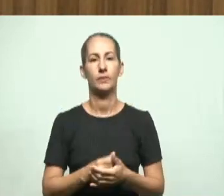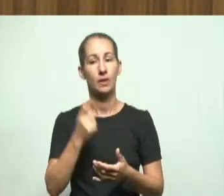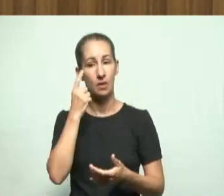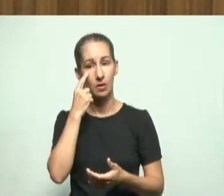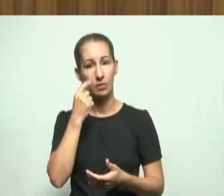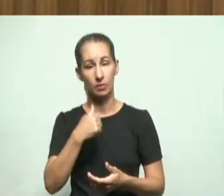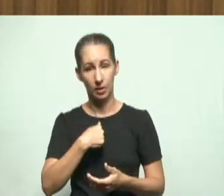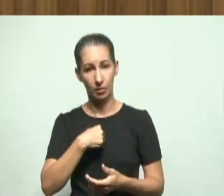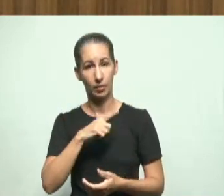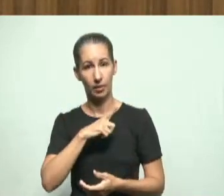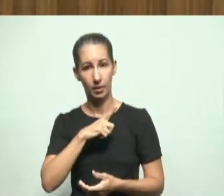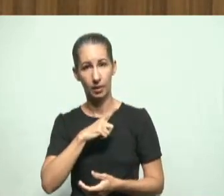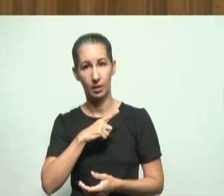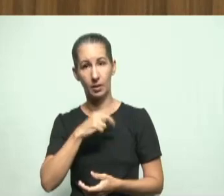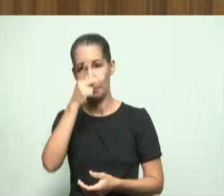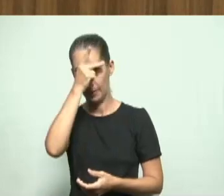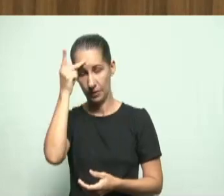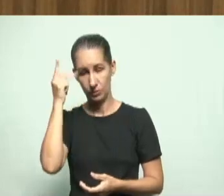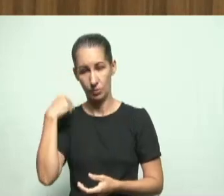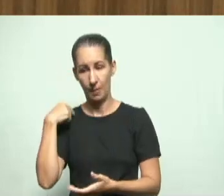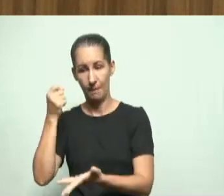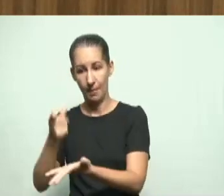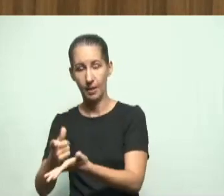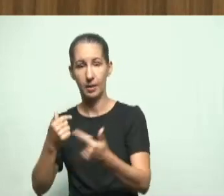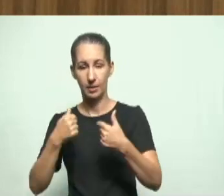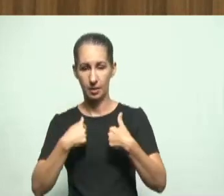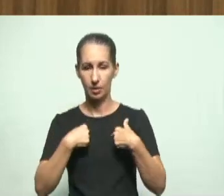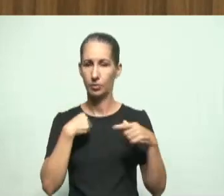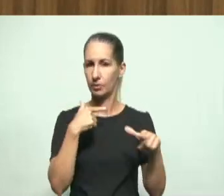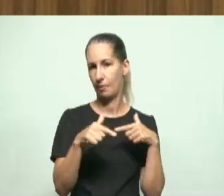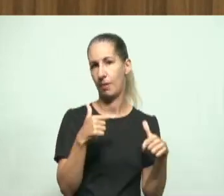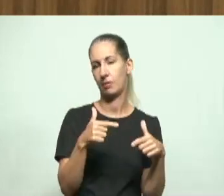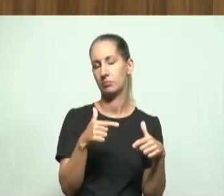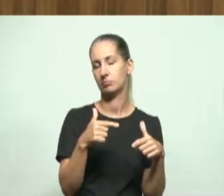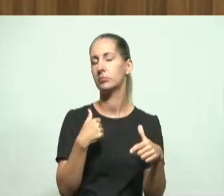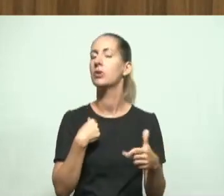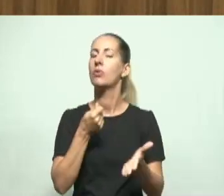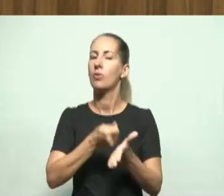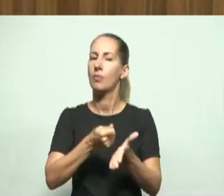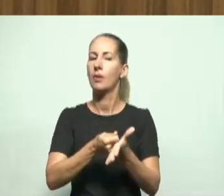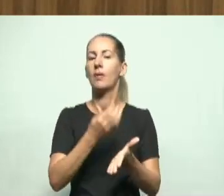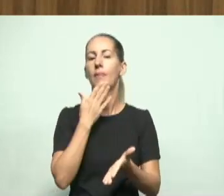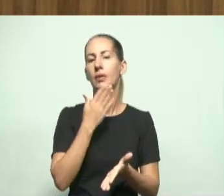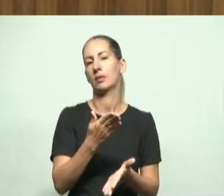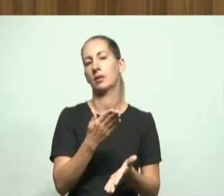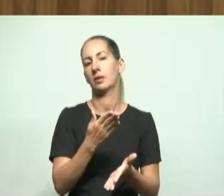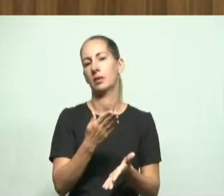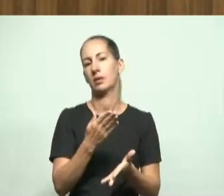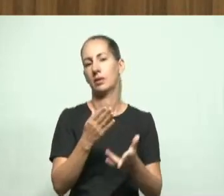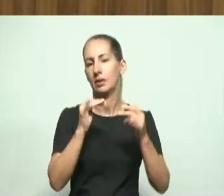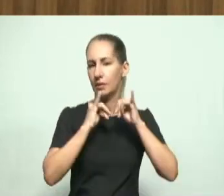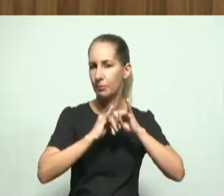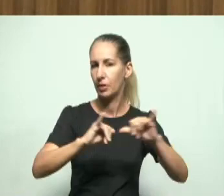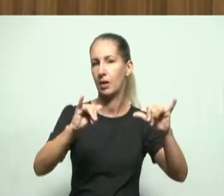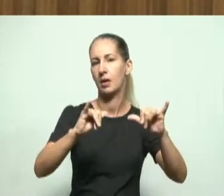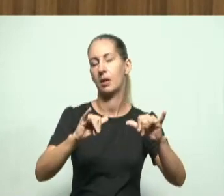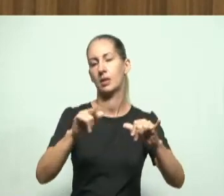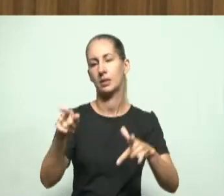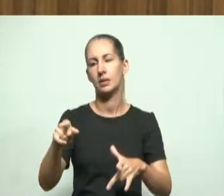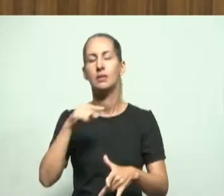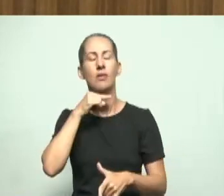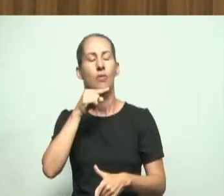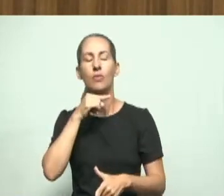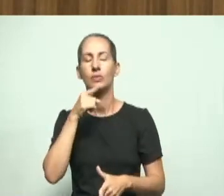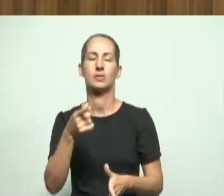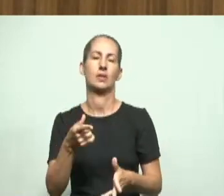que eu tenho, que o povo é o patrão e eu sou empregado. Por isso, eu estou aqui para cobrar e reivindicar e ser a voz das pessoas que não conseguem